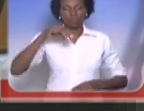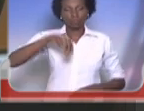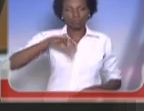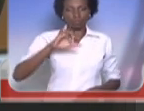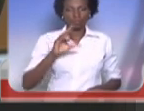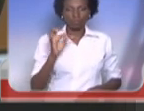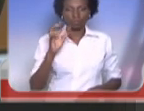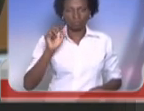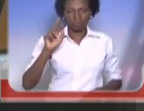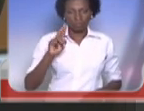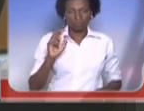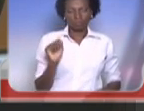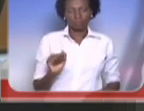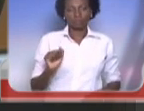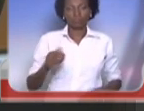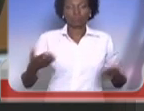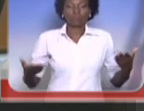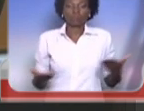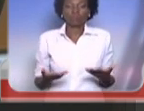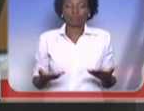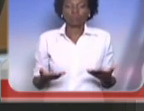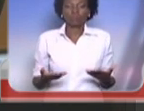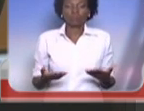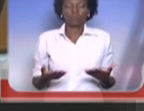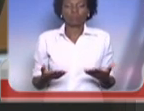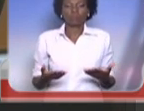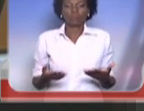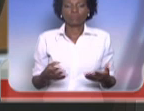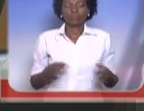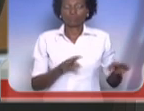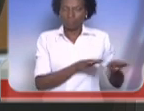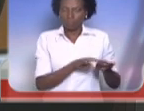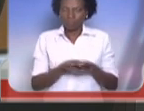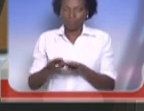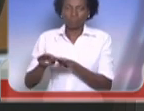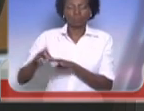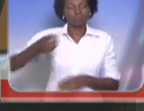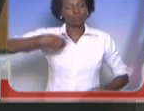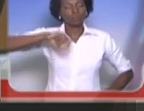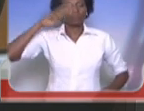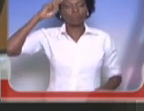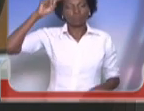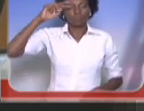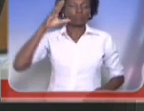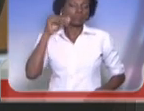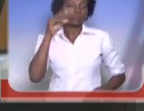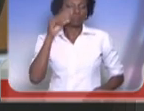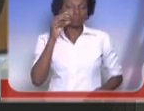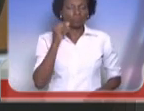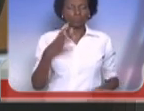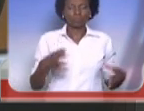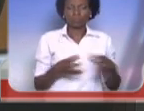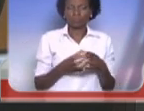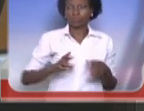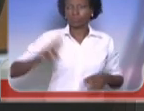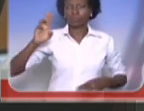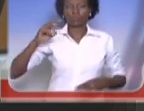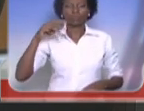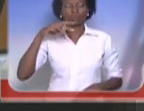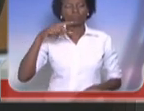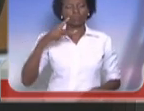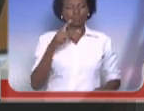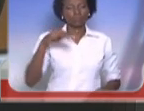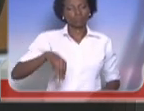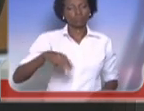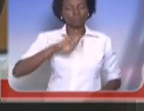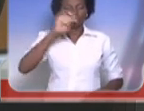nesse momento, se faz realmente uma equidade, e nós lembramos dos funcionários, dos membros da Justiça Militar Estadual.